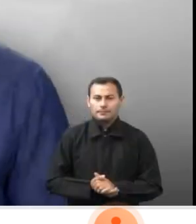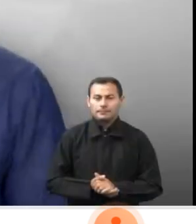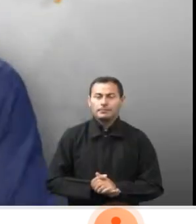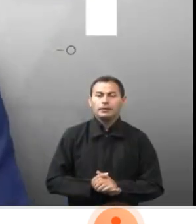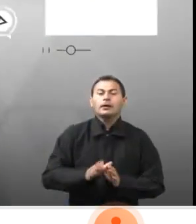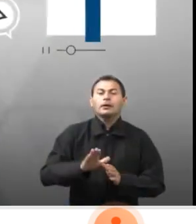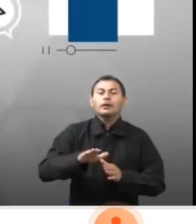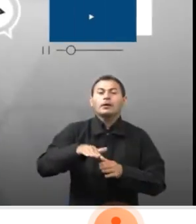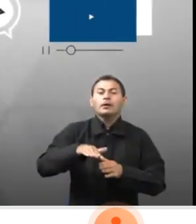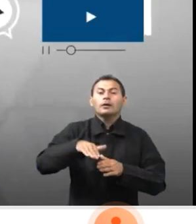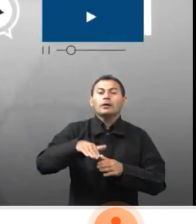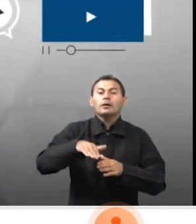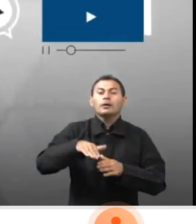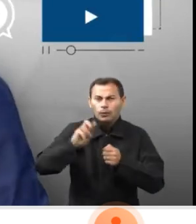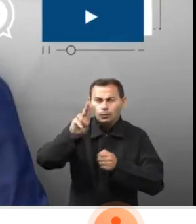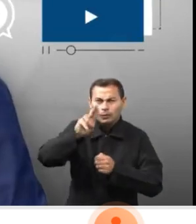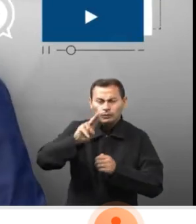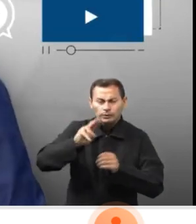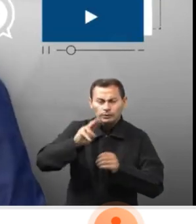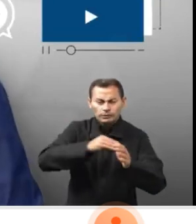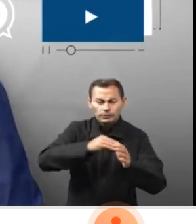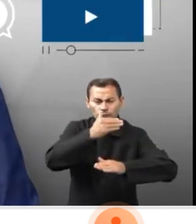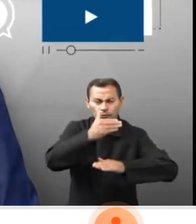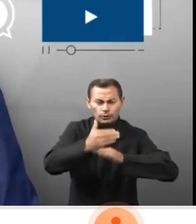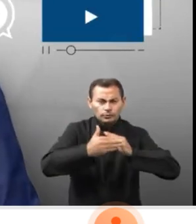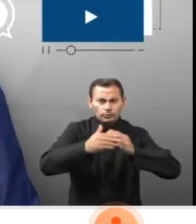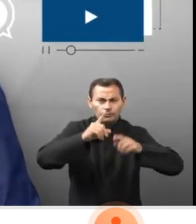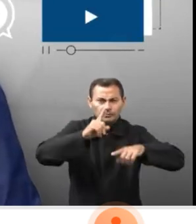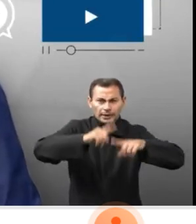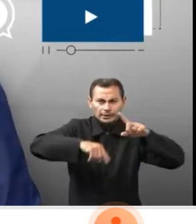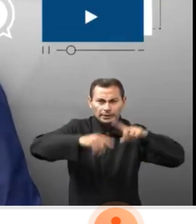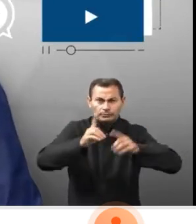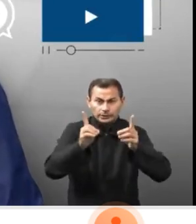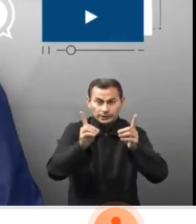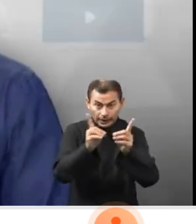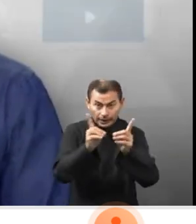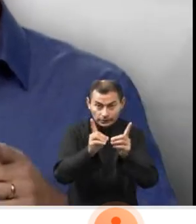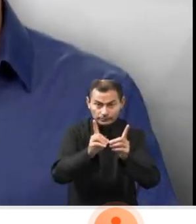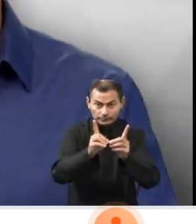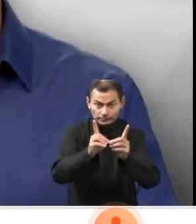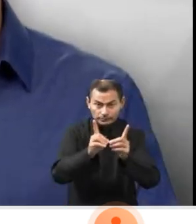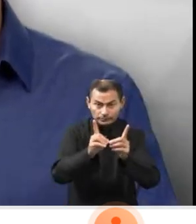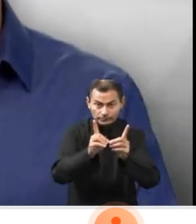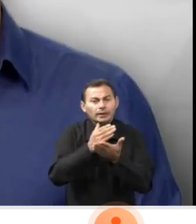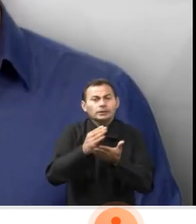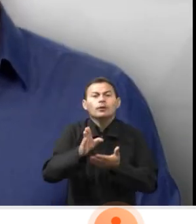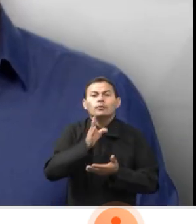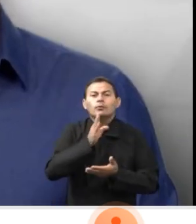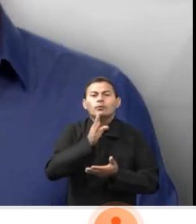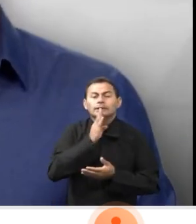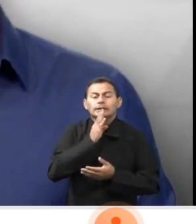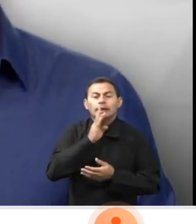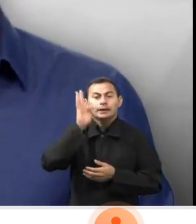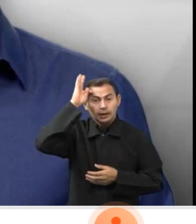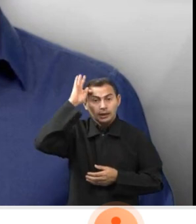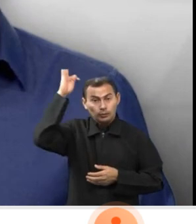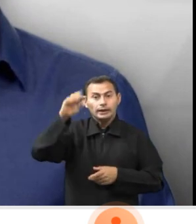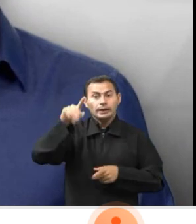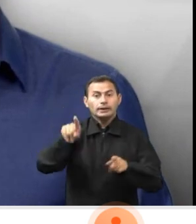Você faz uso de todo o material didático. Você passa a conhecer as teorias e